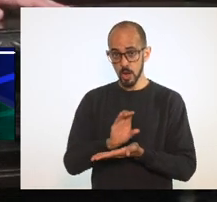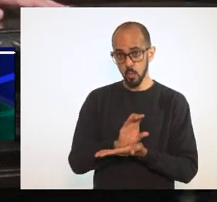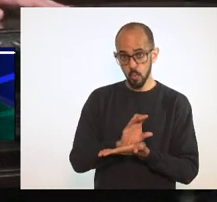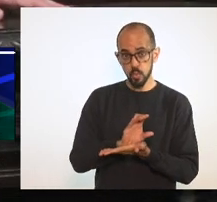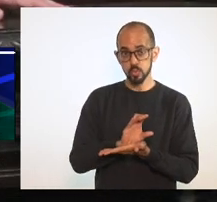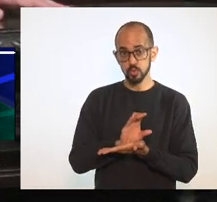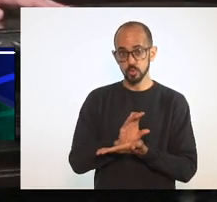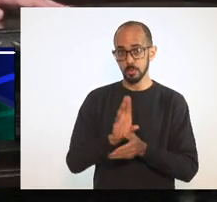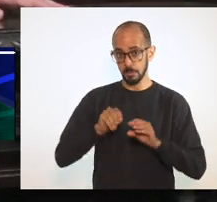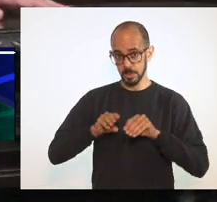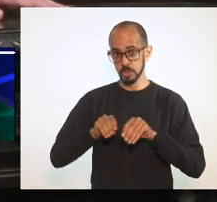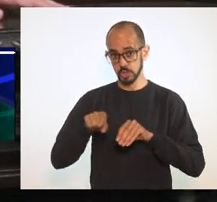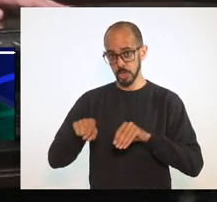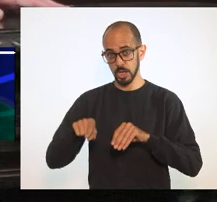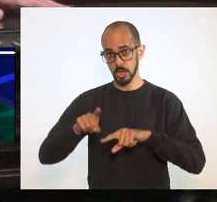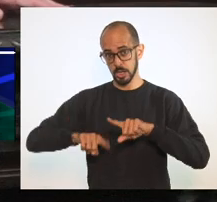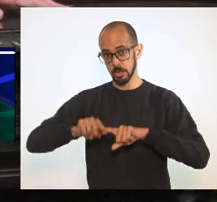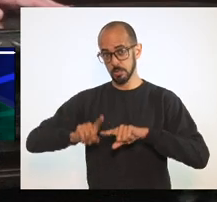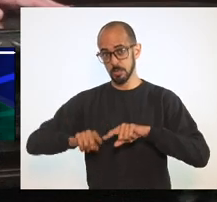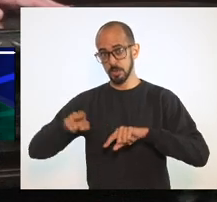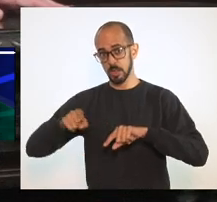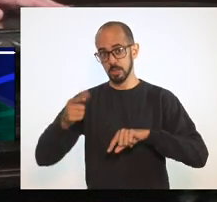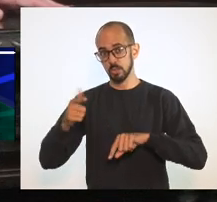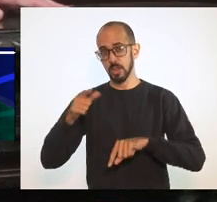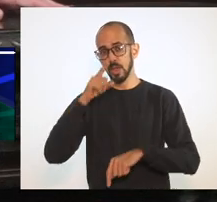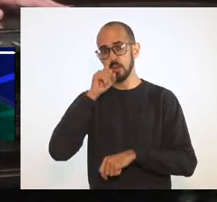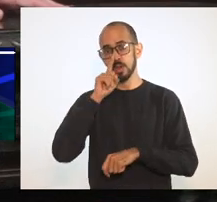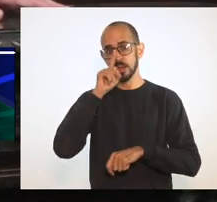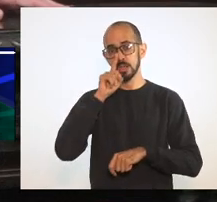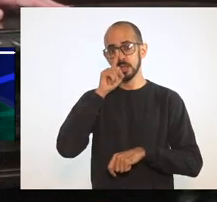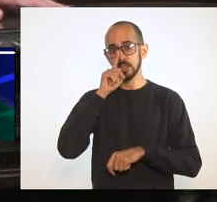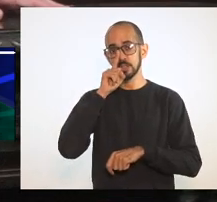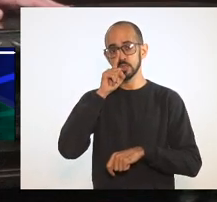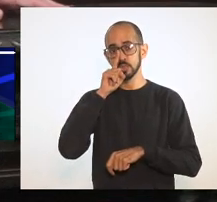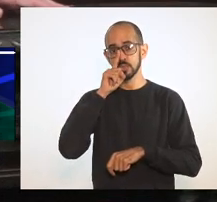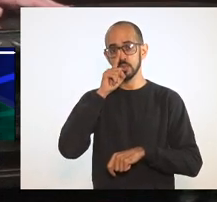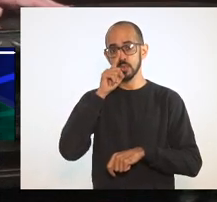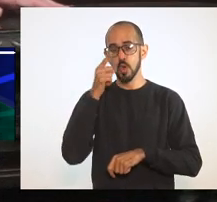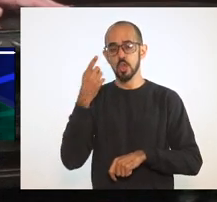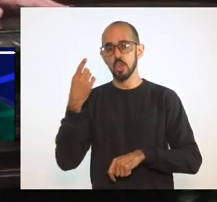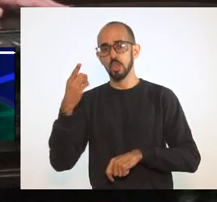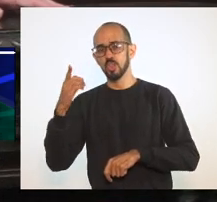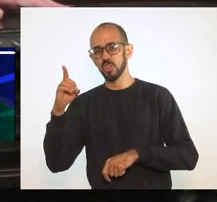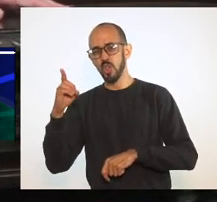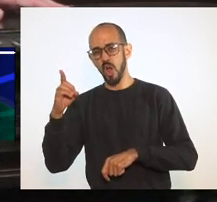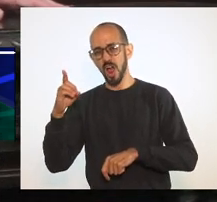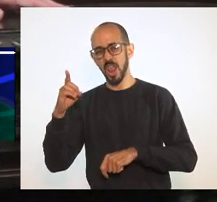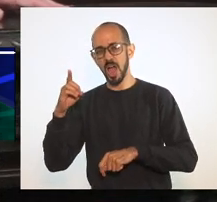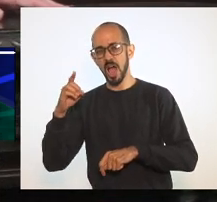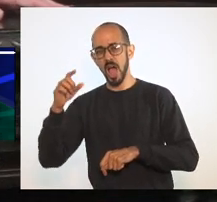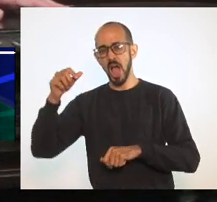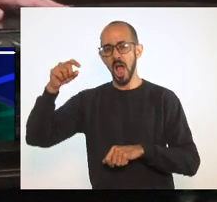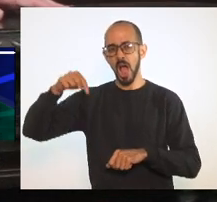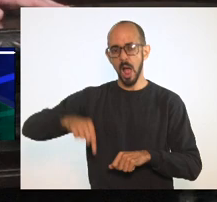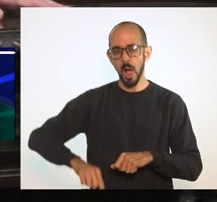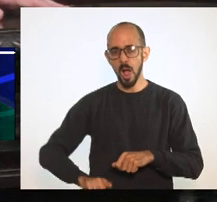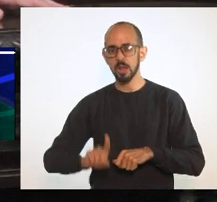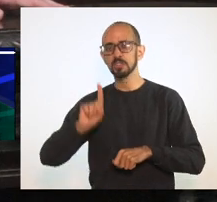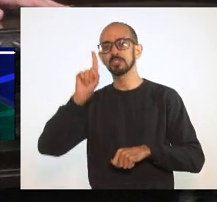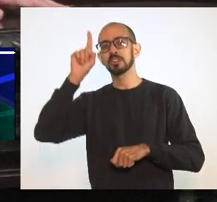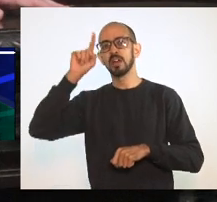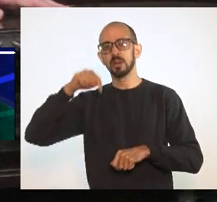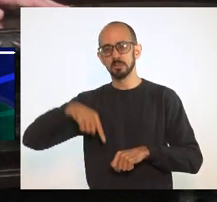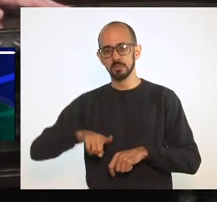naquele equipamento, sem risco cambial e sem os custos que o Brasil tem, não vamos ficar nada mais aqui, nada mais.